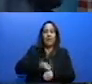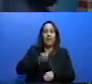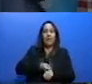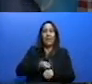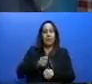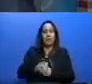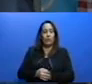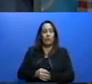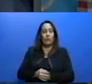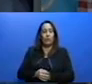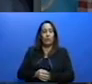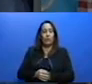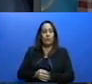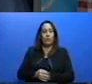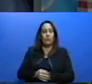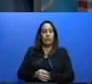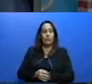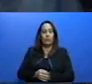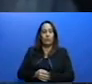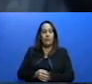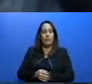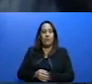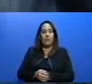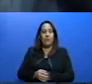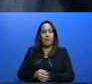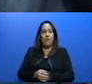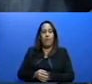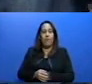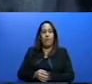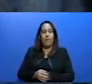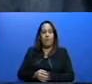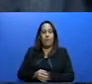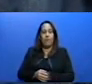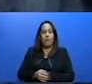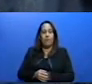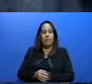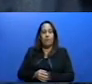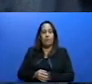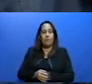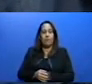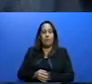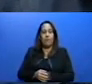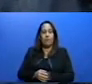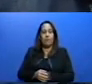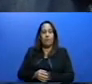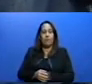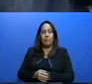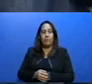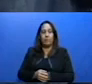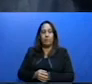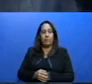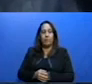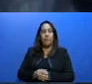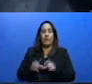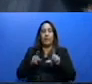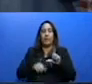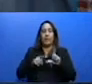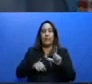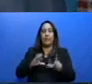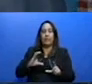Então, responde, escreve certinho. Ponto final. Pronto? Letra